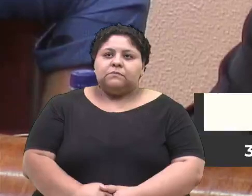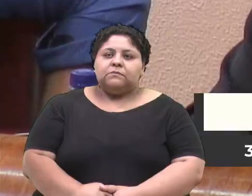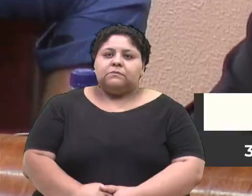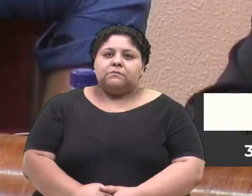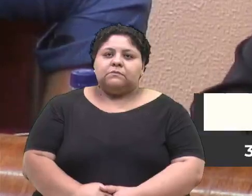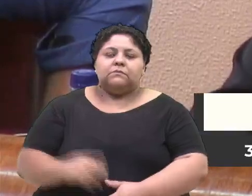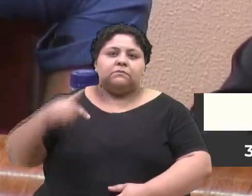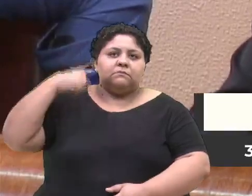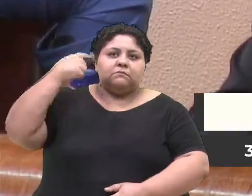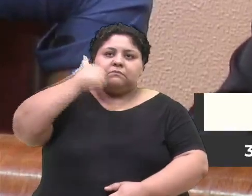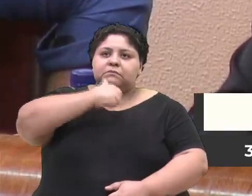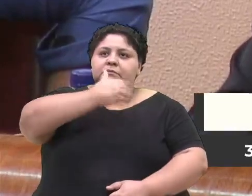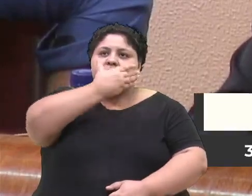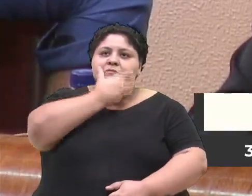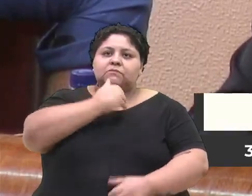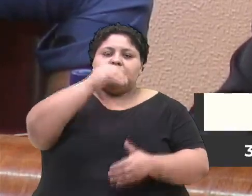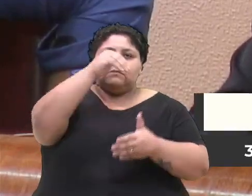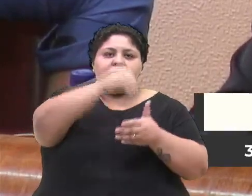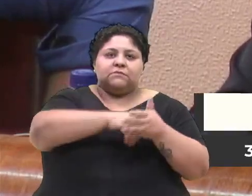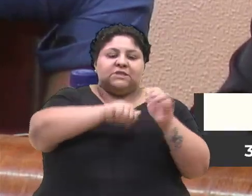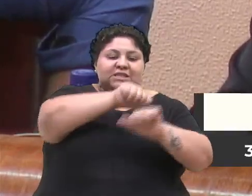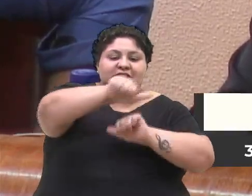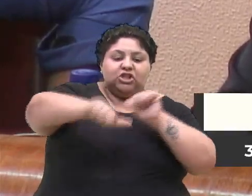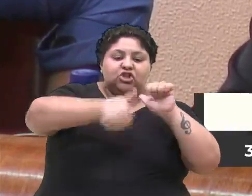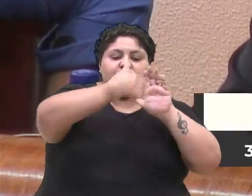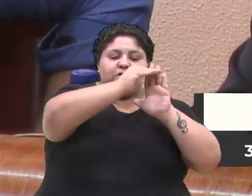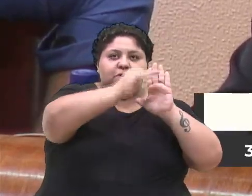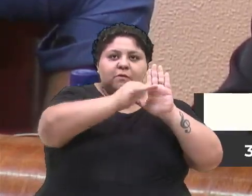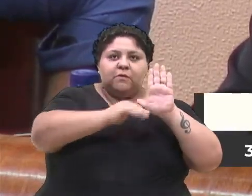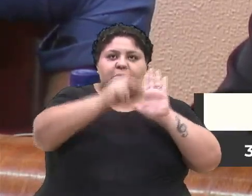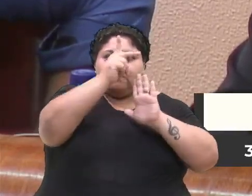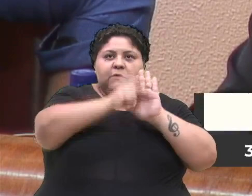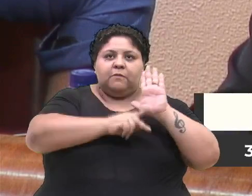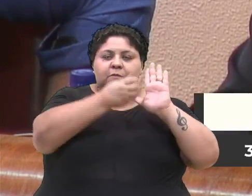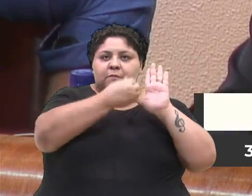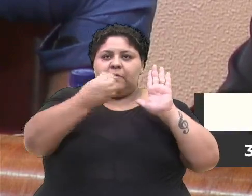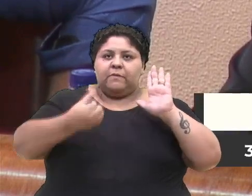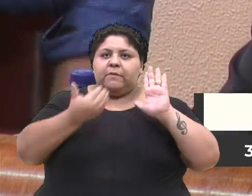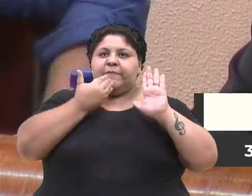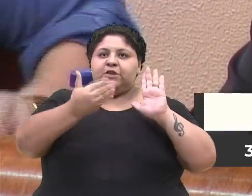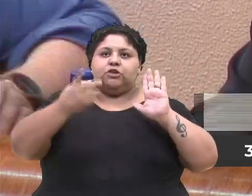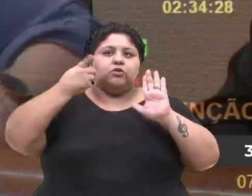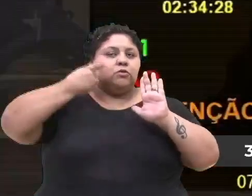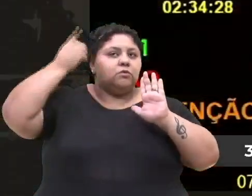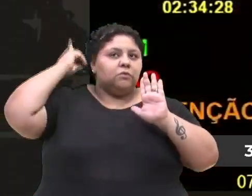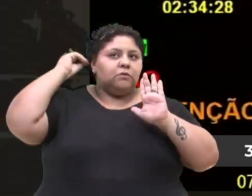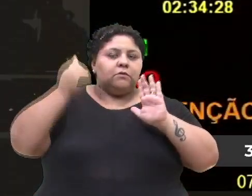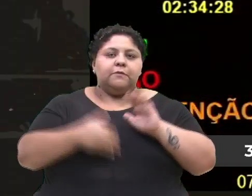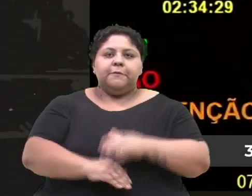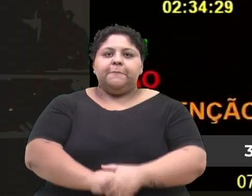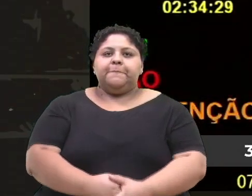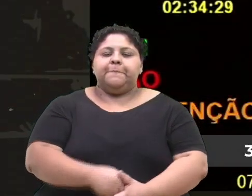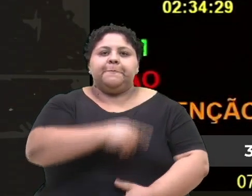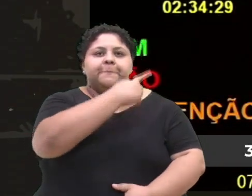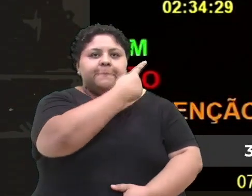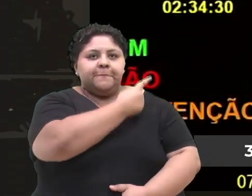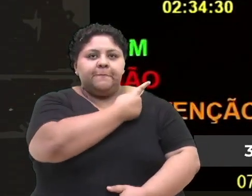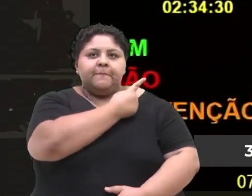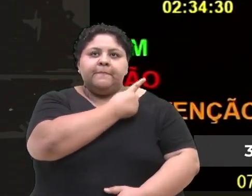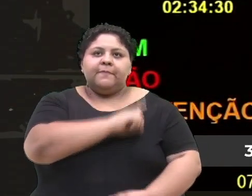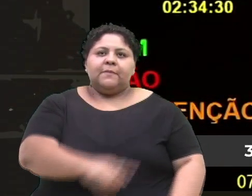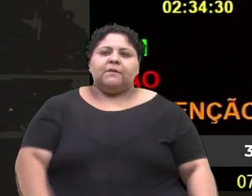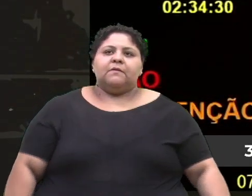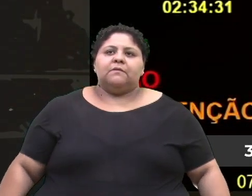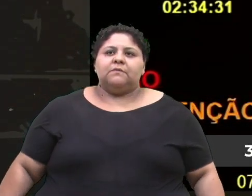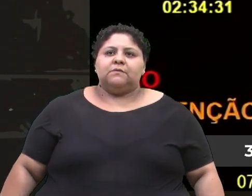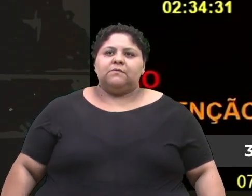Vereadores e vereadoras, registrem seus votos na inversão de pauta para o projeto 66, solicitação do Lucas Gil. Eu voto sim, senhor presidente. Fantinel vota sim,